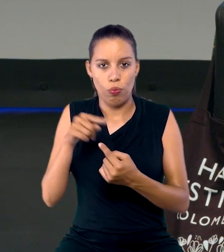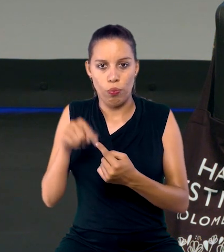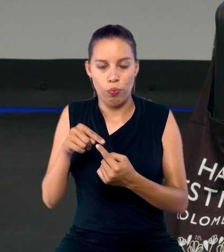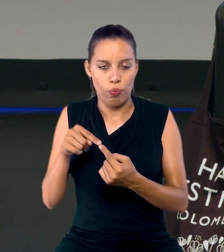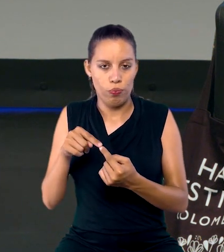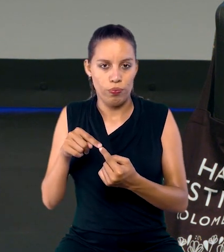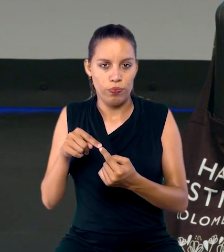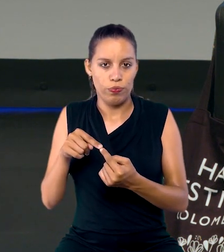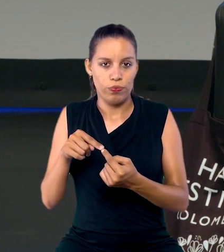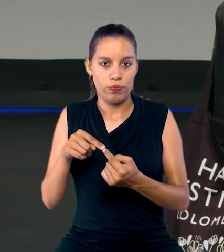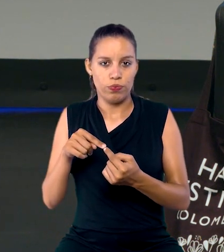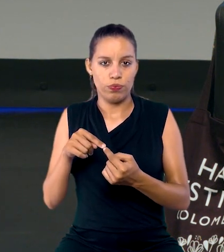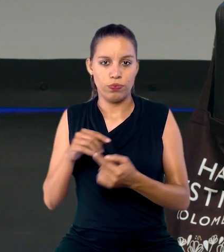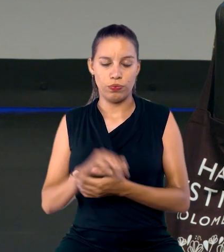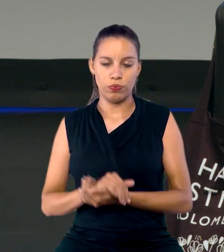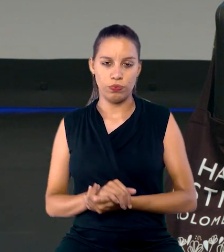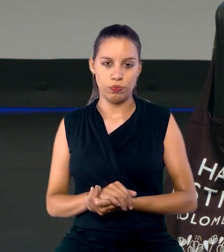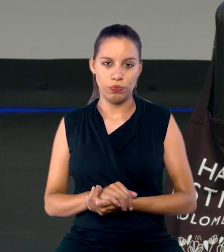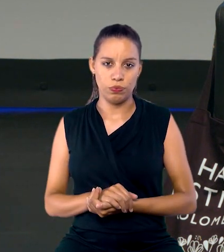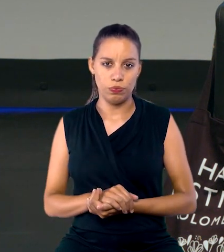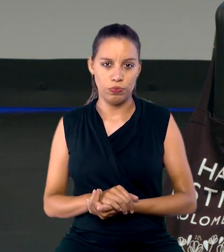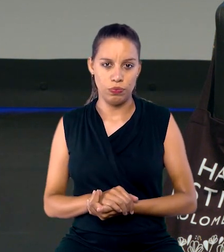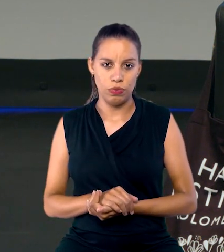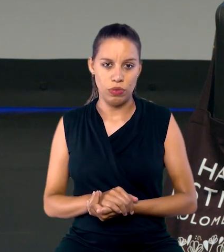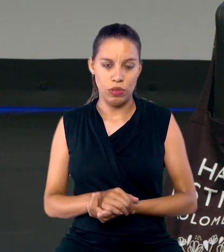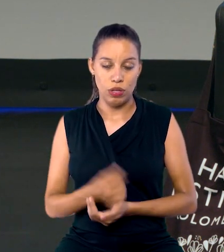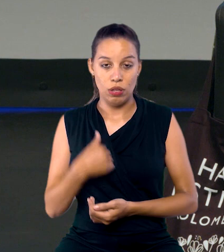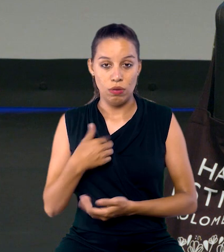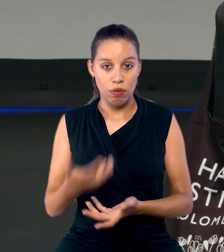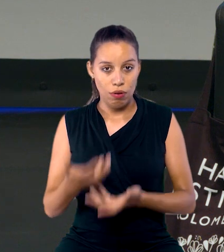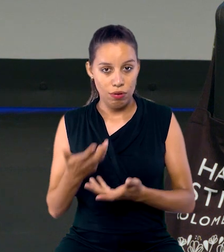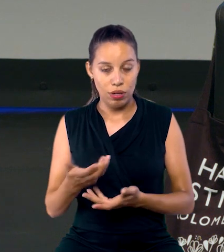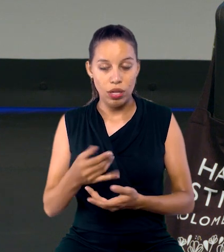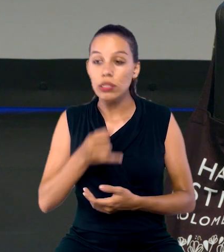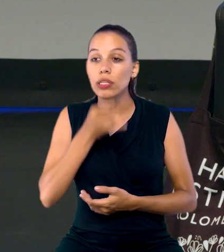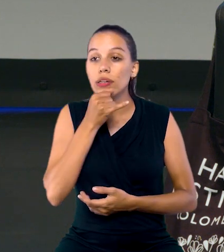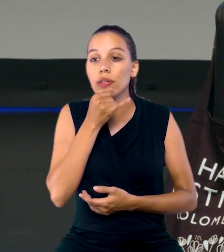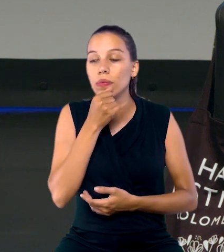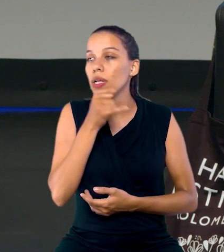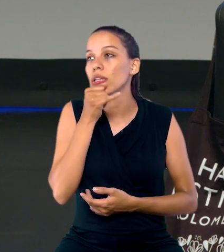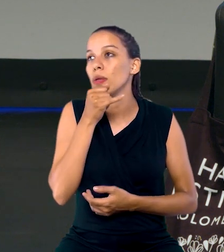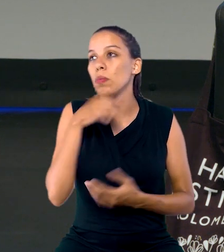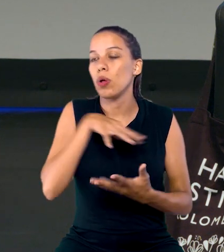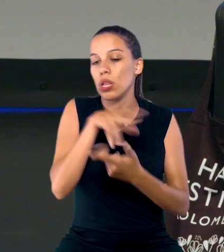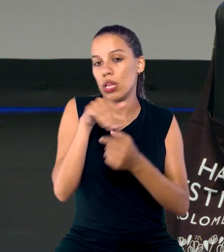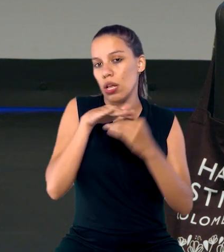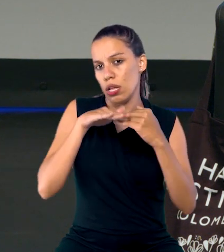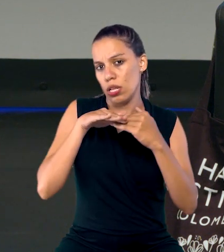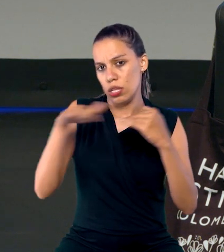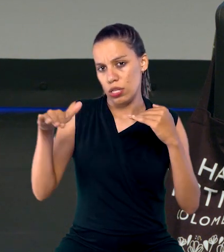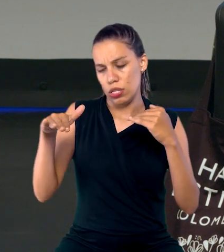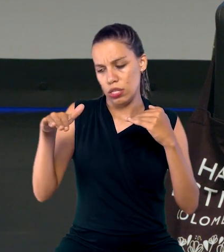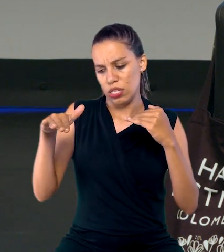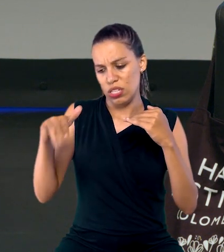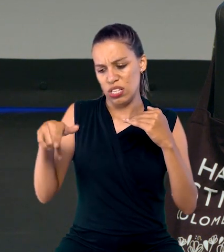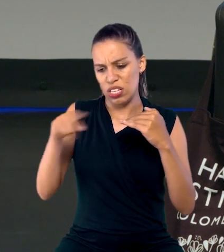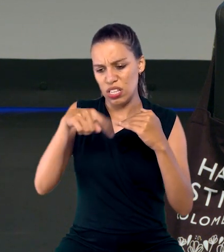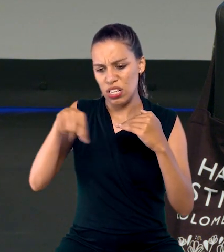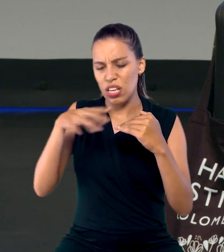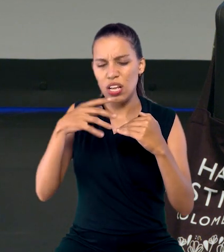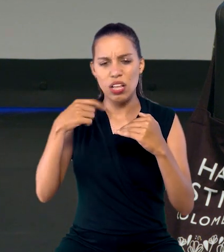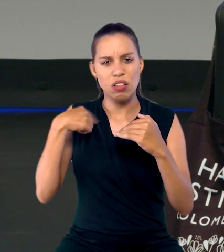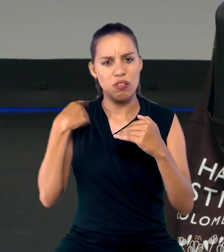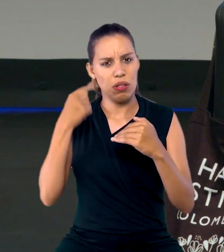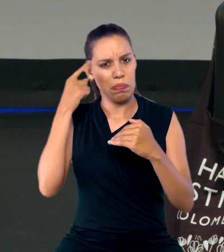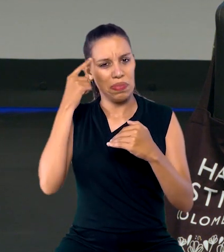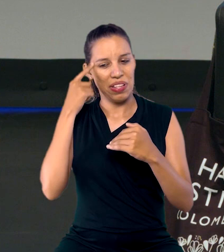e muito contraditório que a gente vê em muitos espaços. E aqui eu queria trazer o exemplo do terraplanismo. E o